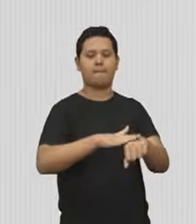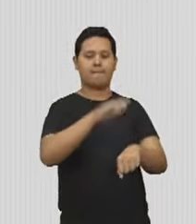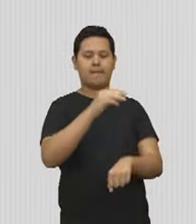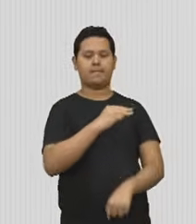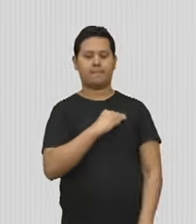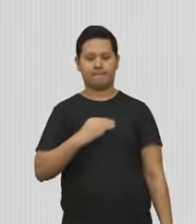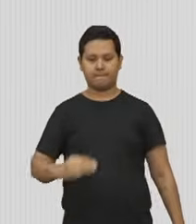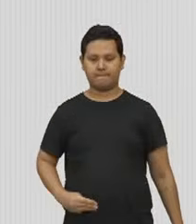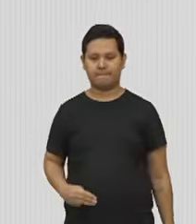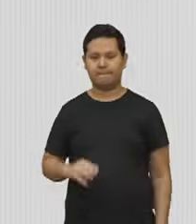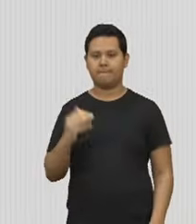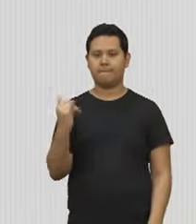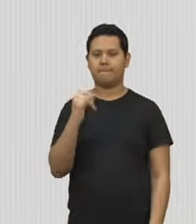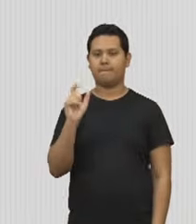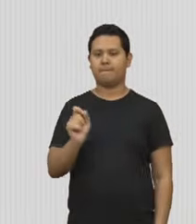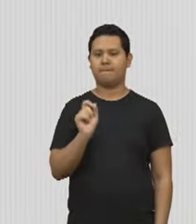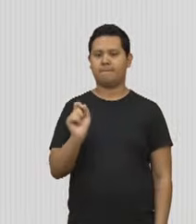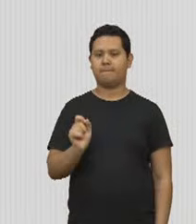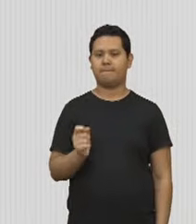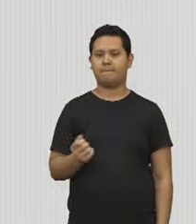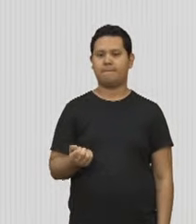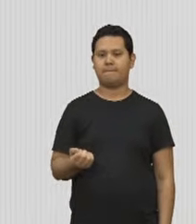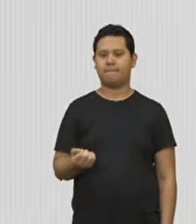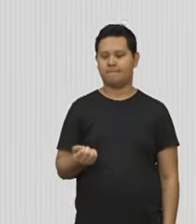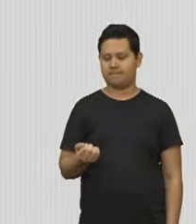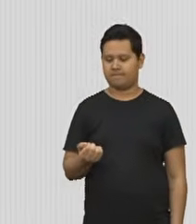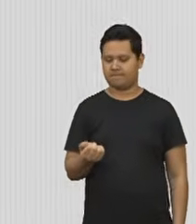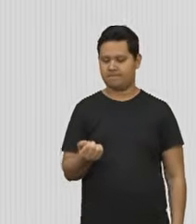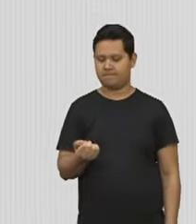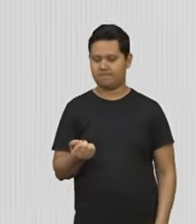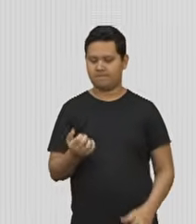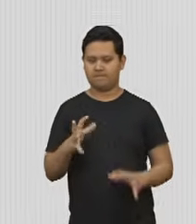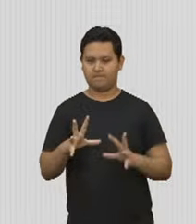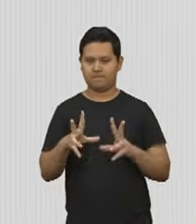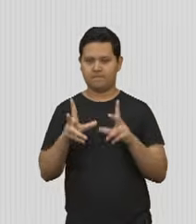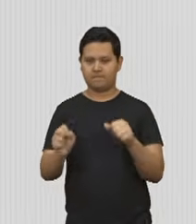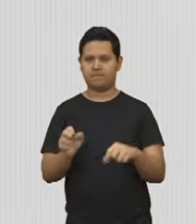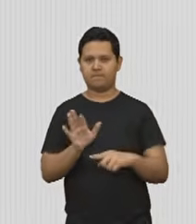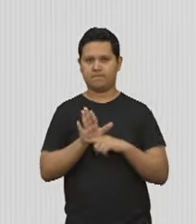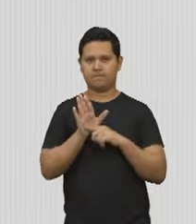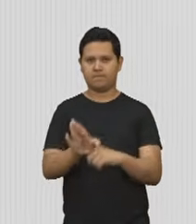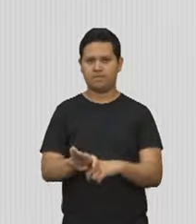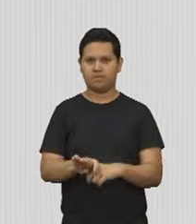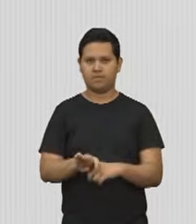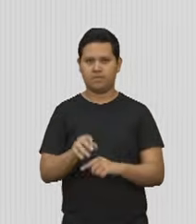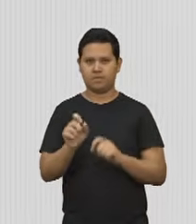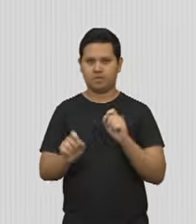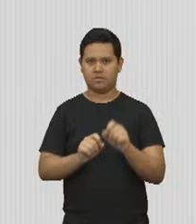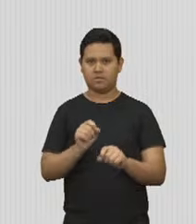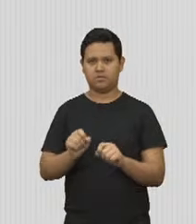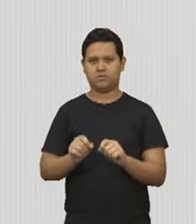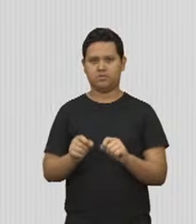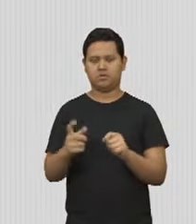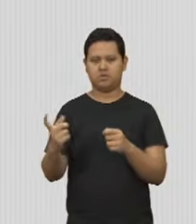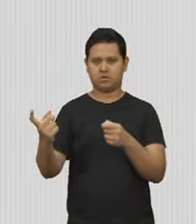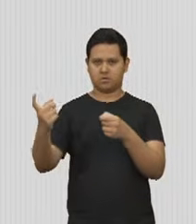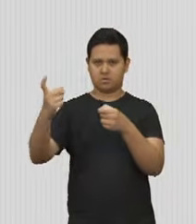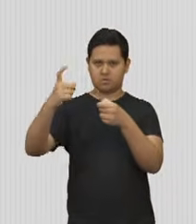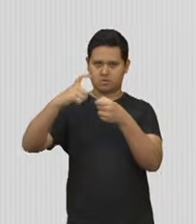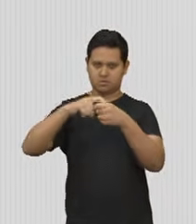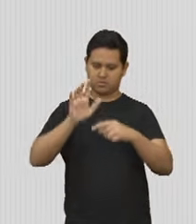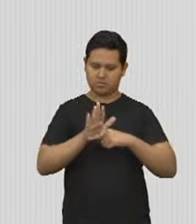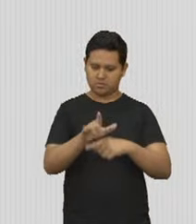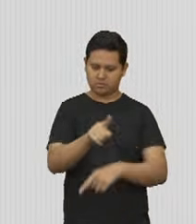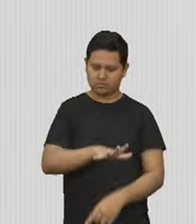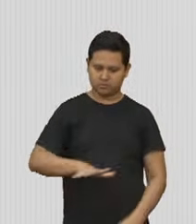município. E é importante lembrar aqui, pessoal, o seguinte, que toda essa contribuição, ela visa depois retornar para o